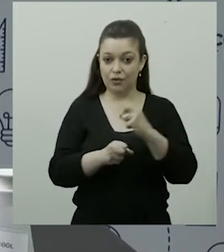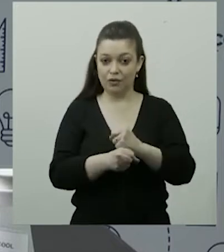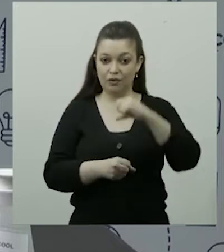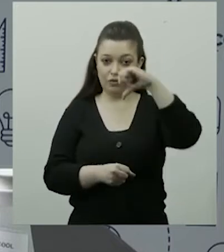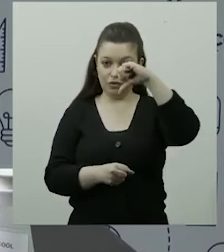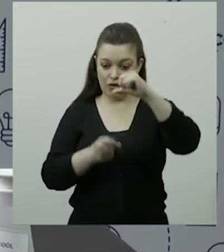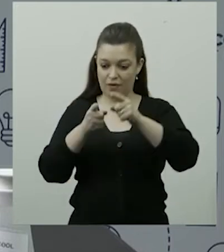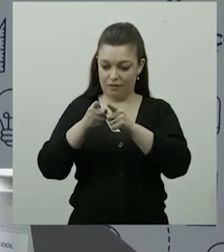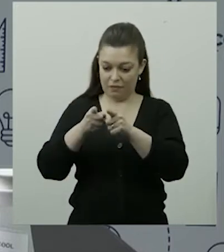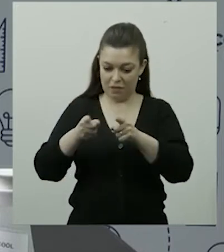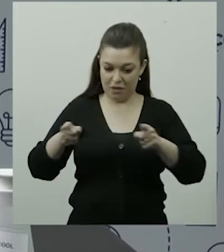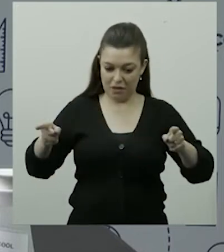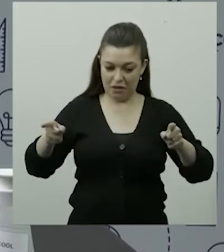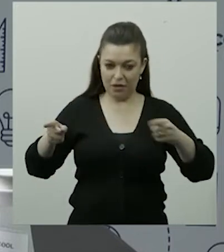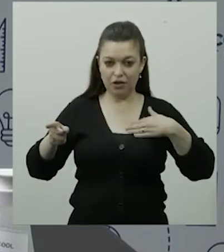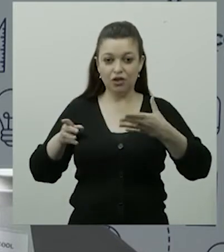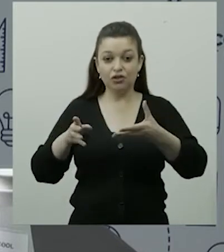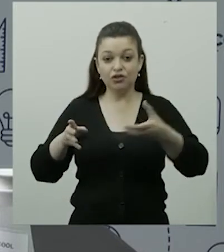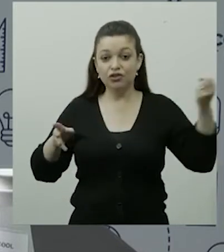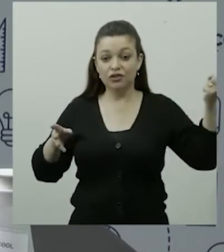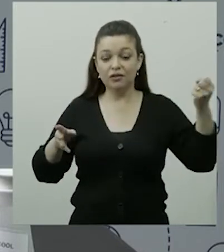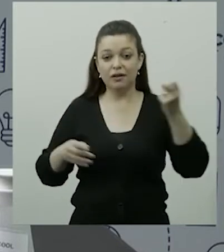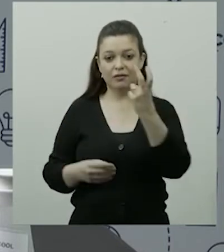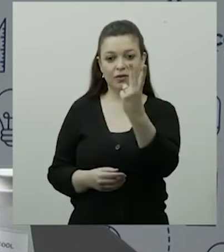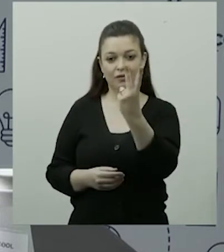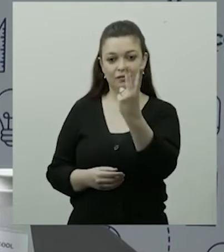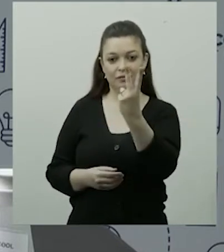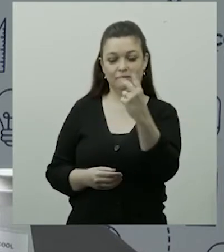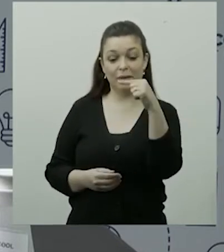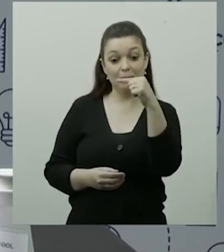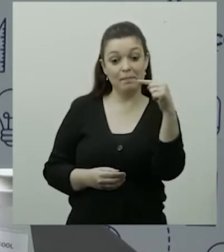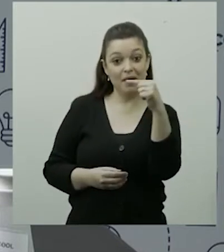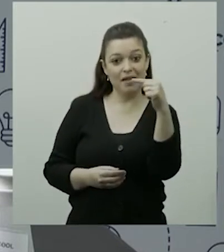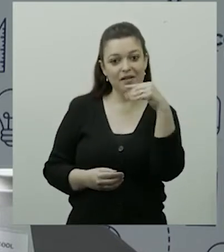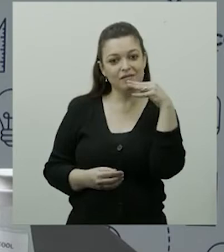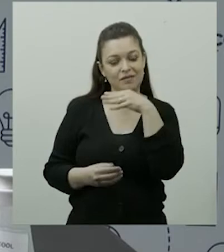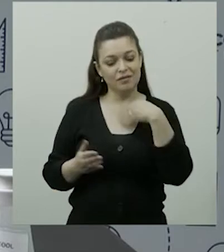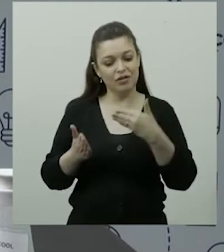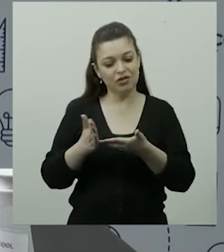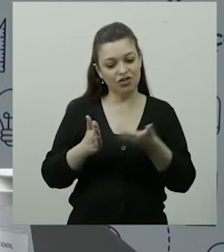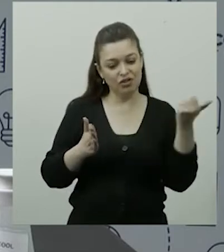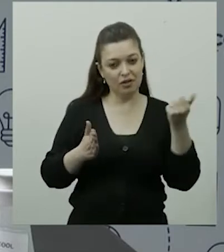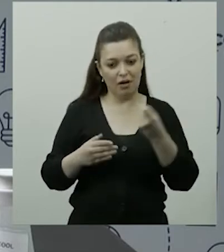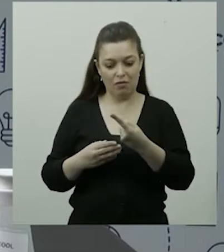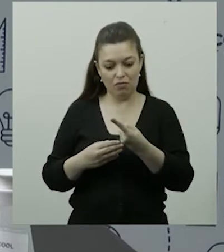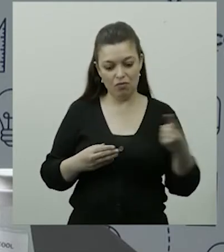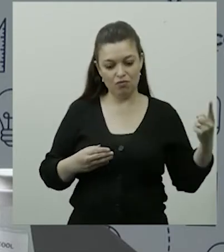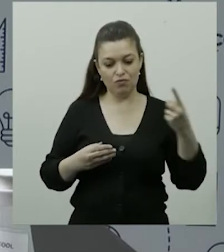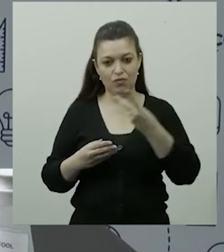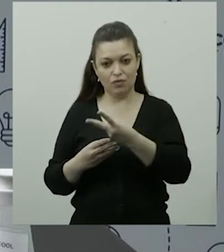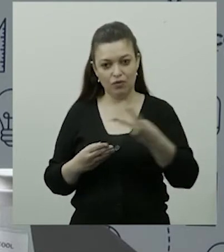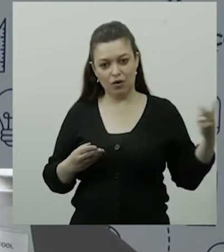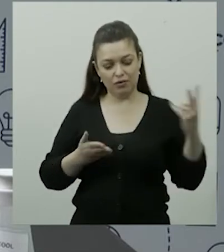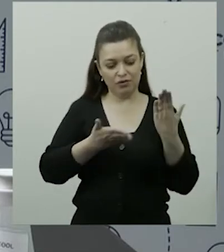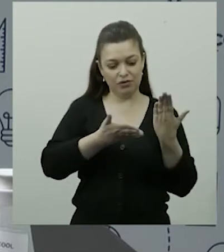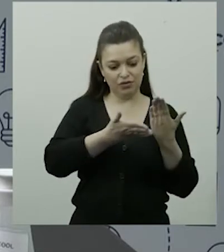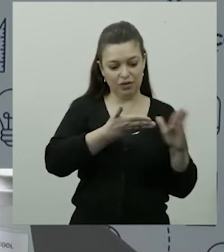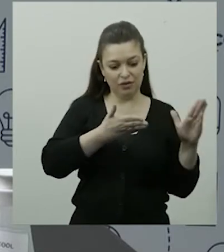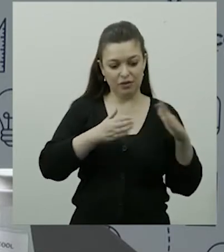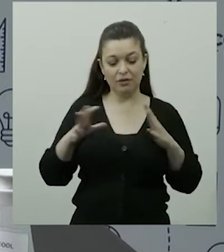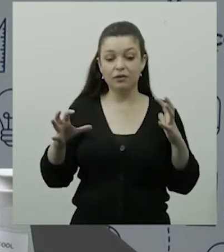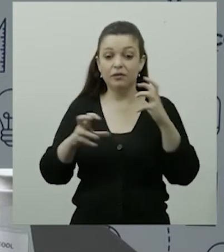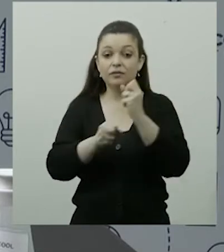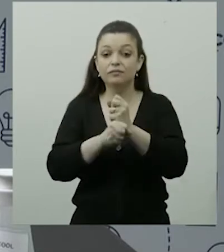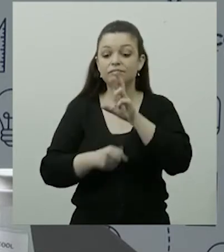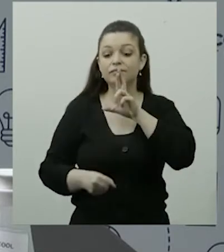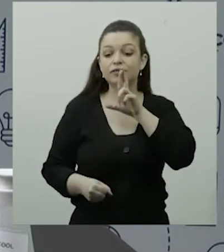Palitos menos 2, então eu preciso tirar 2. 1, 2. Vamos descobrir a resposta